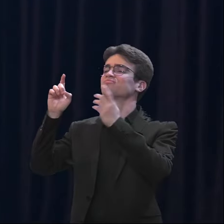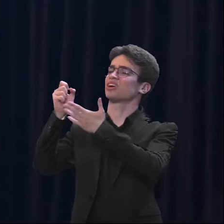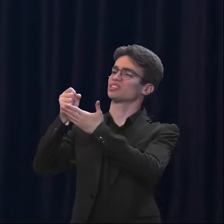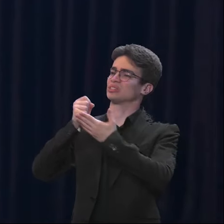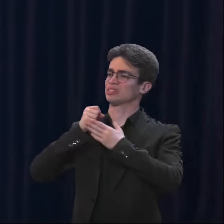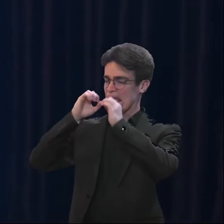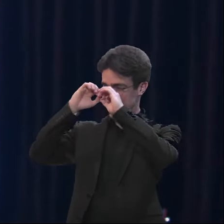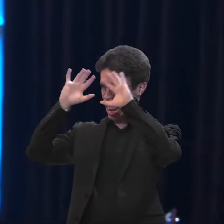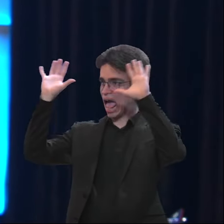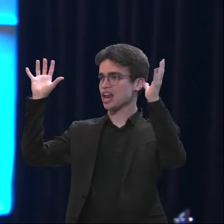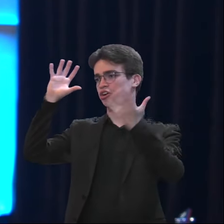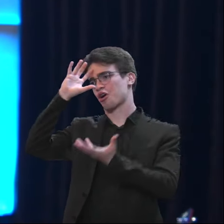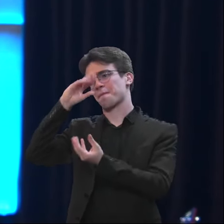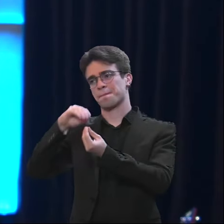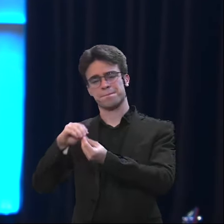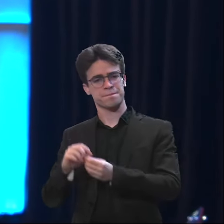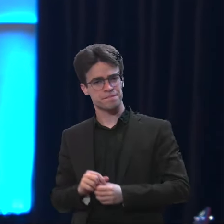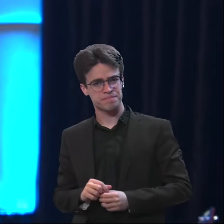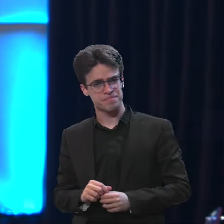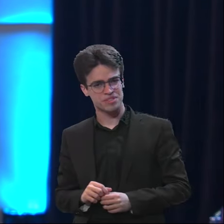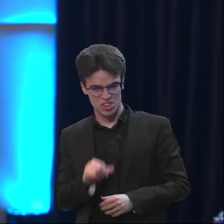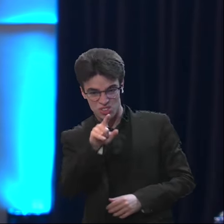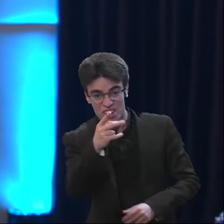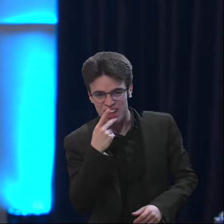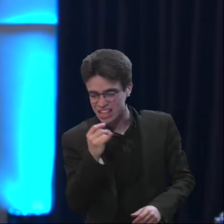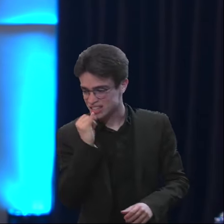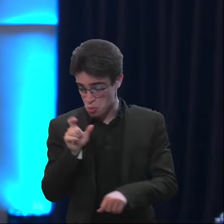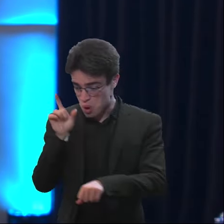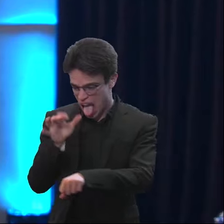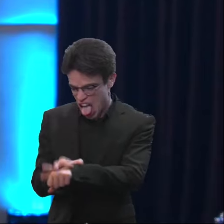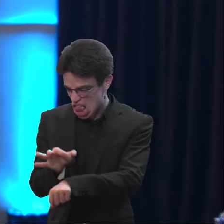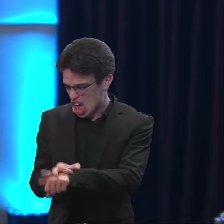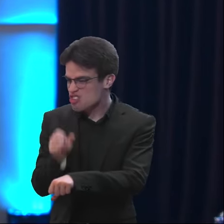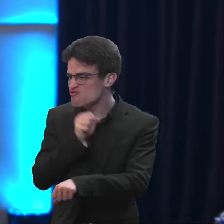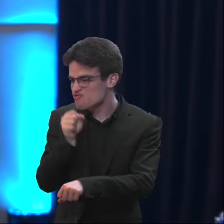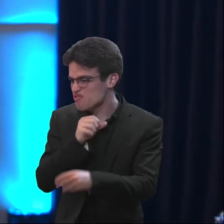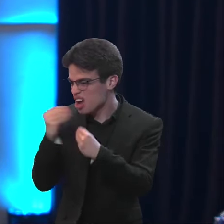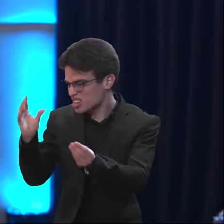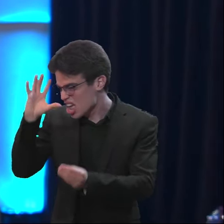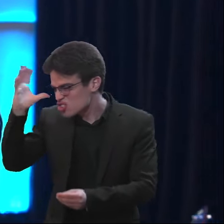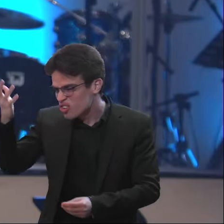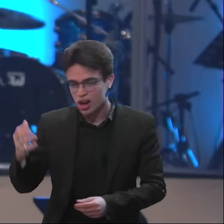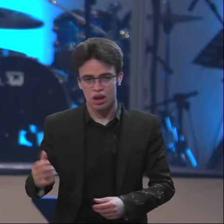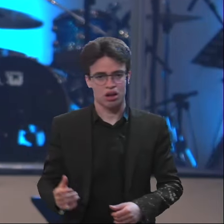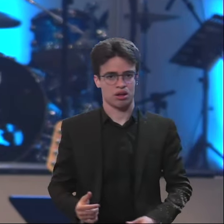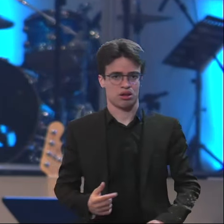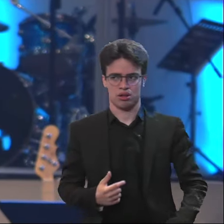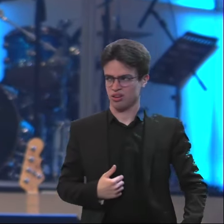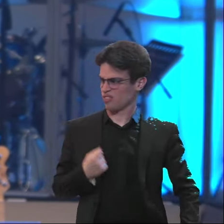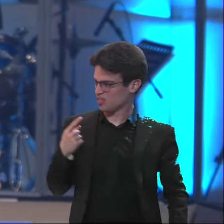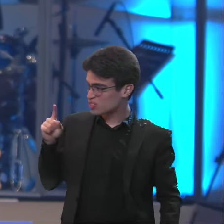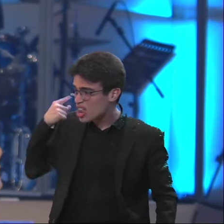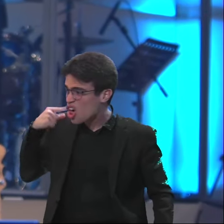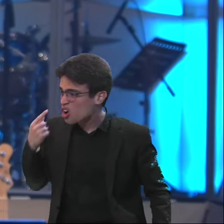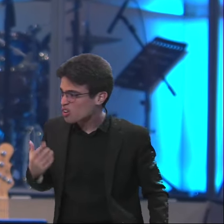entendimento. Se você falasse que um relógio velho quebrado ia resolver o problema que eu estava vivendo no ministério, eu ia dizer, você está